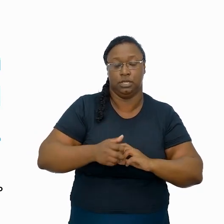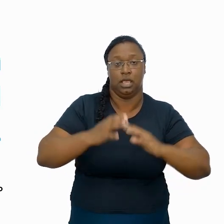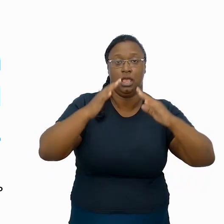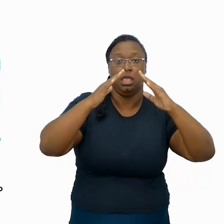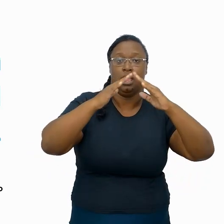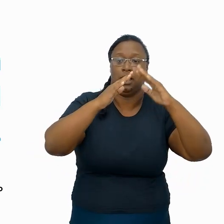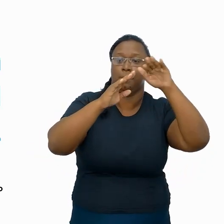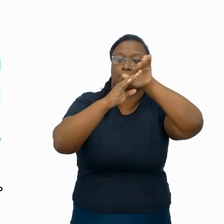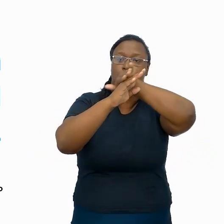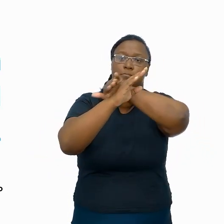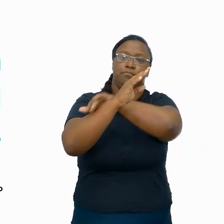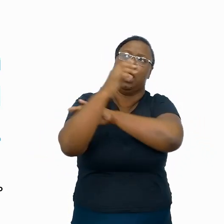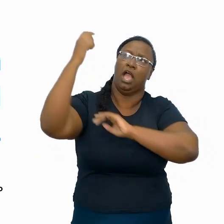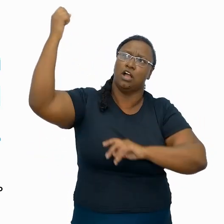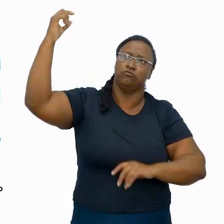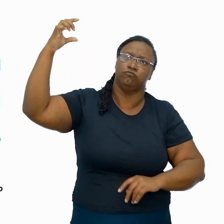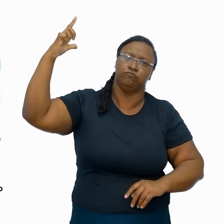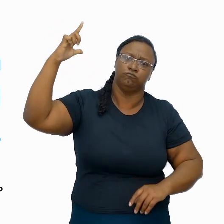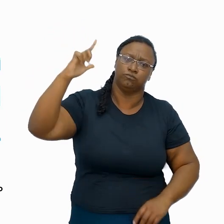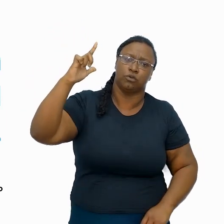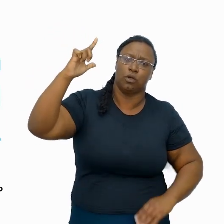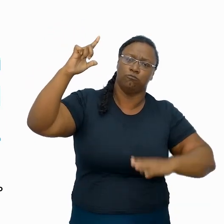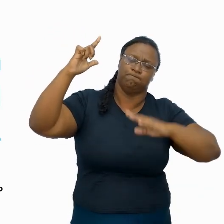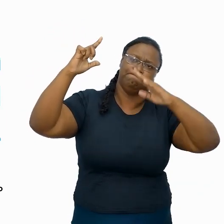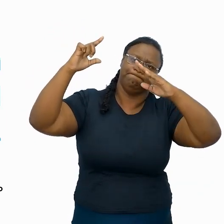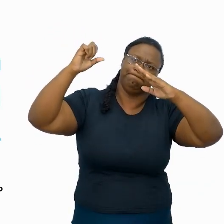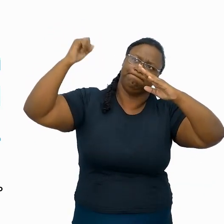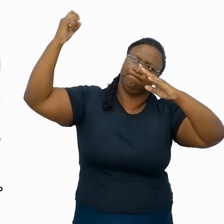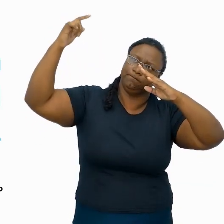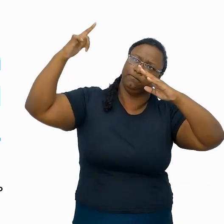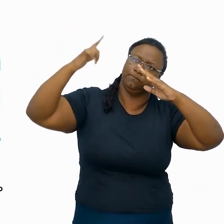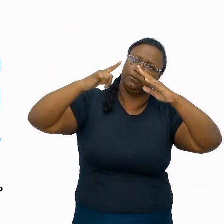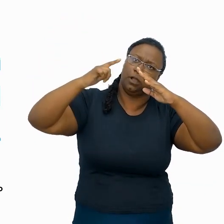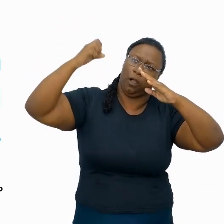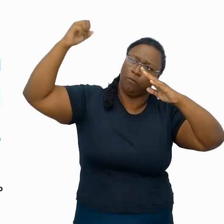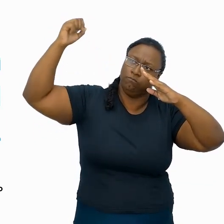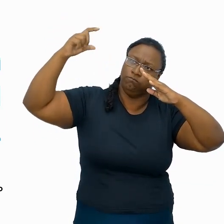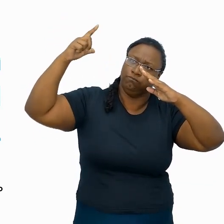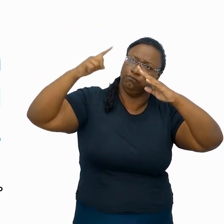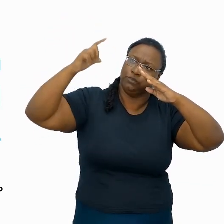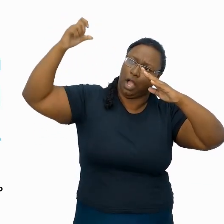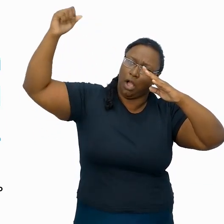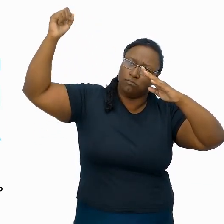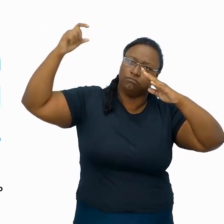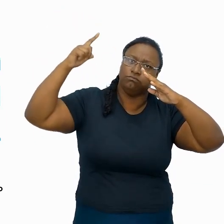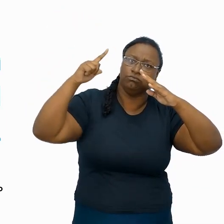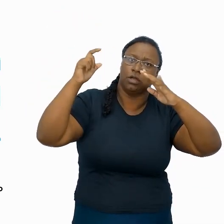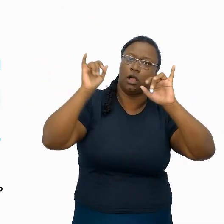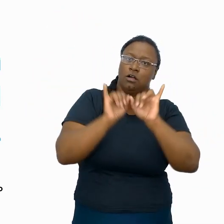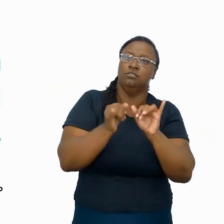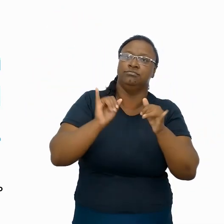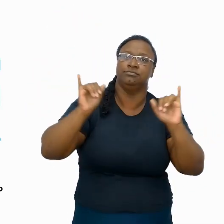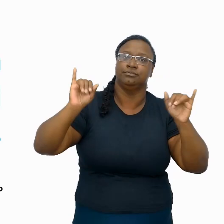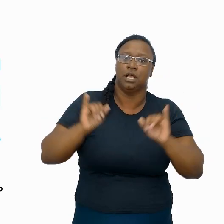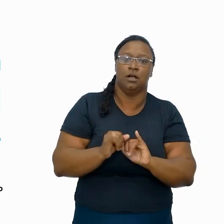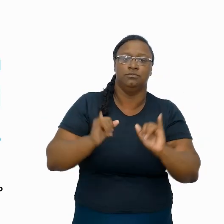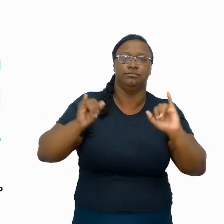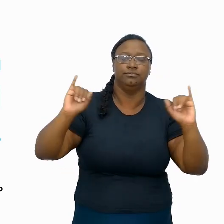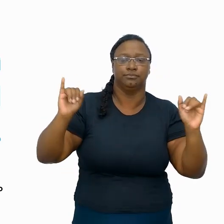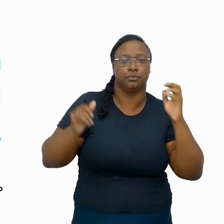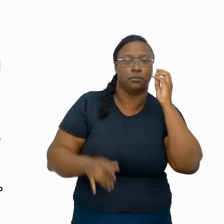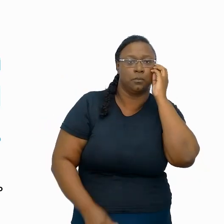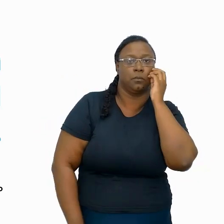somente uma placa mesmo, captando essa luz do sol, né? Então, a gente já pode ter uma reflexão a partir de algumas imagens,